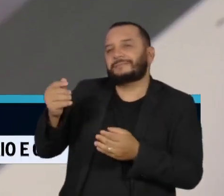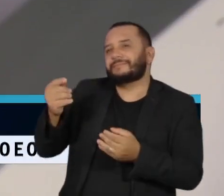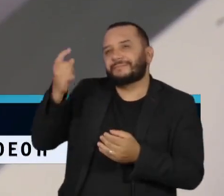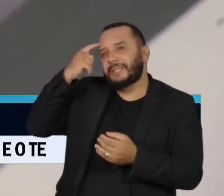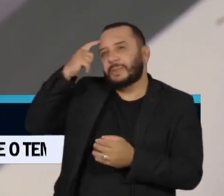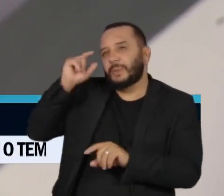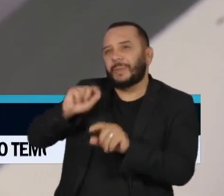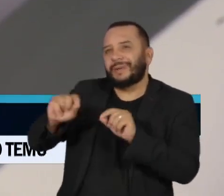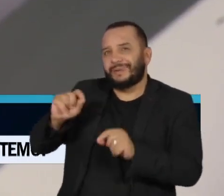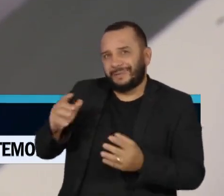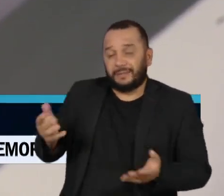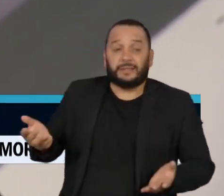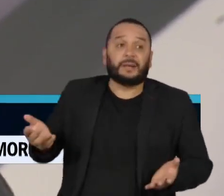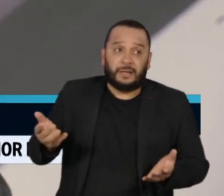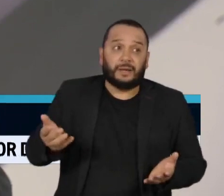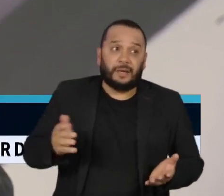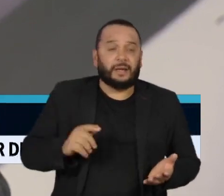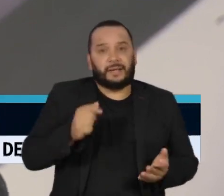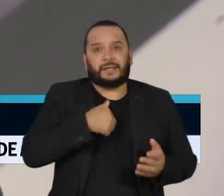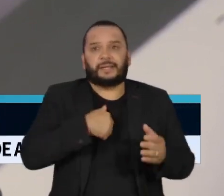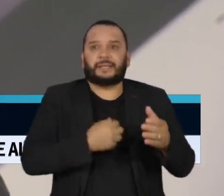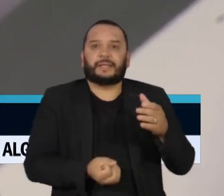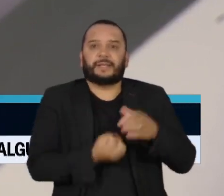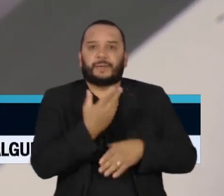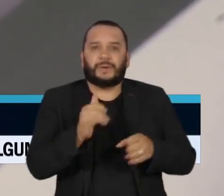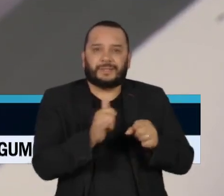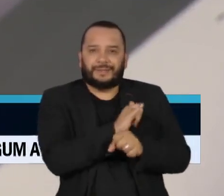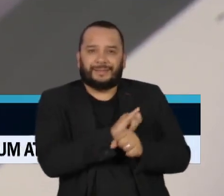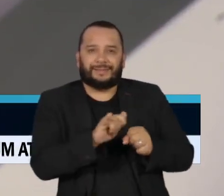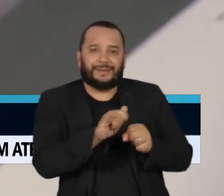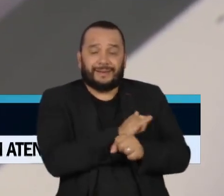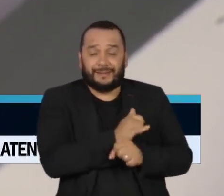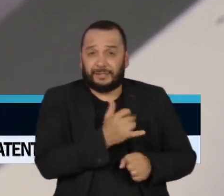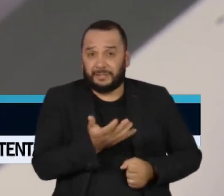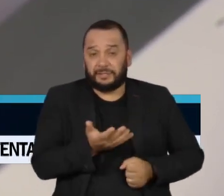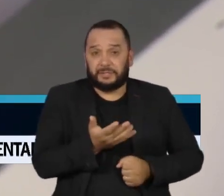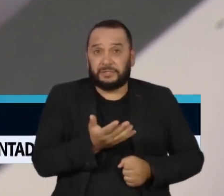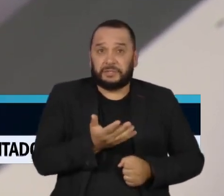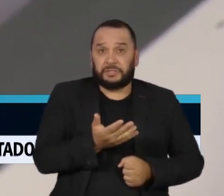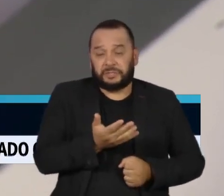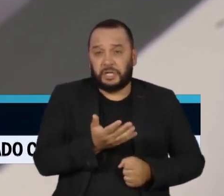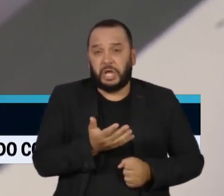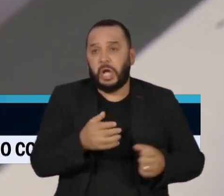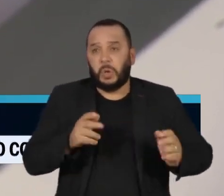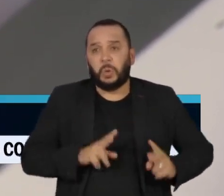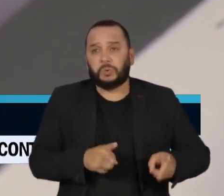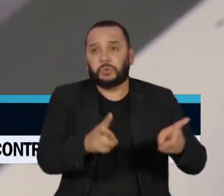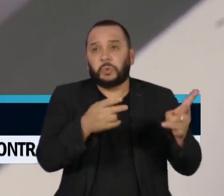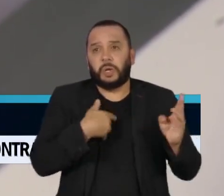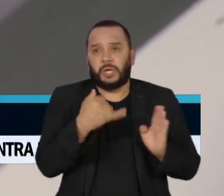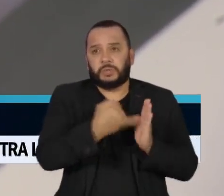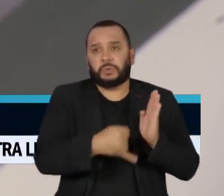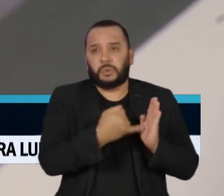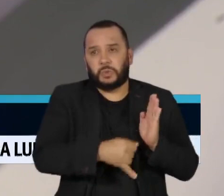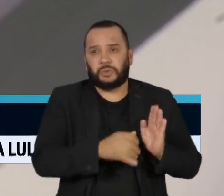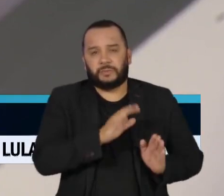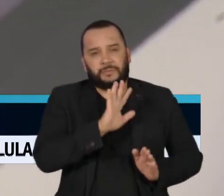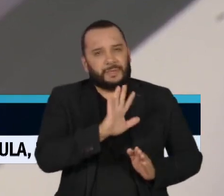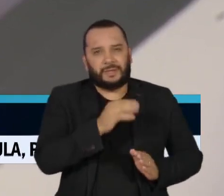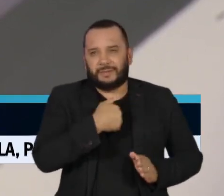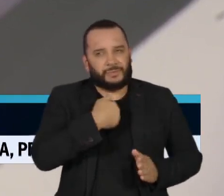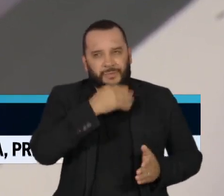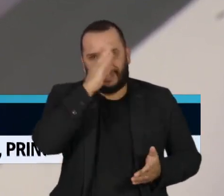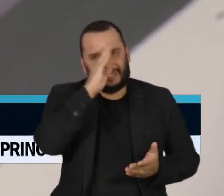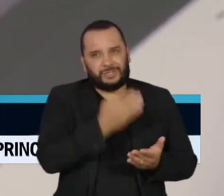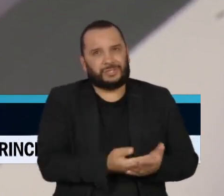uma armadilha agora falaram que querem fazer continuar com isenção essa coisa toda mas eu não acredito